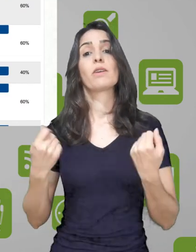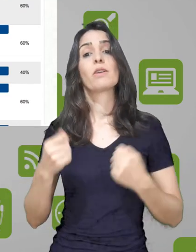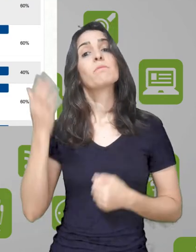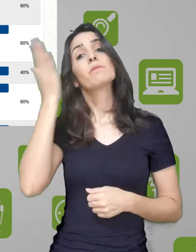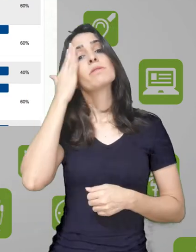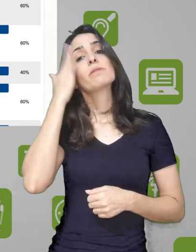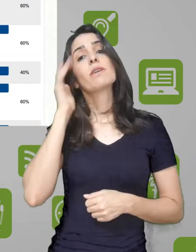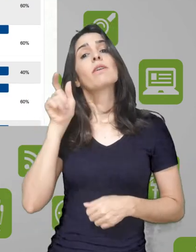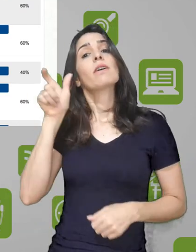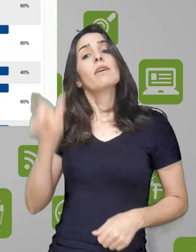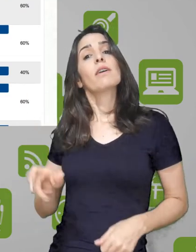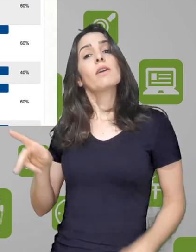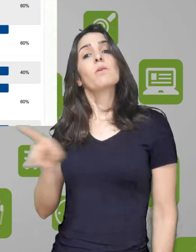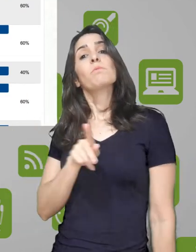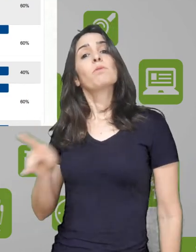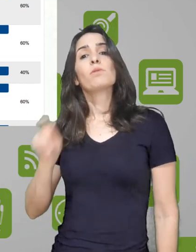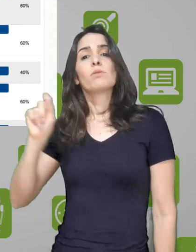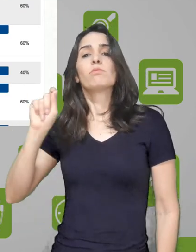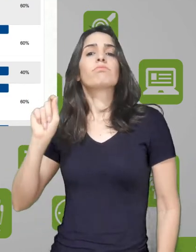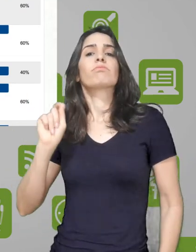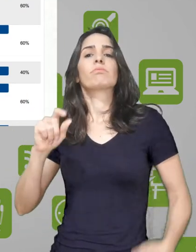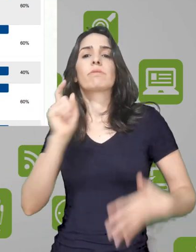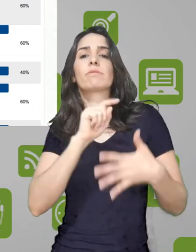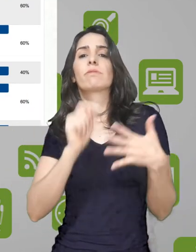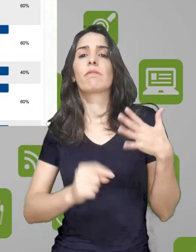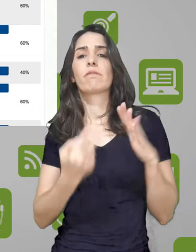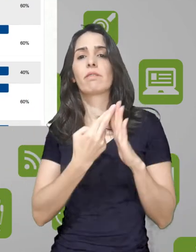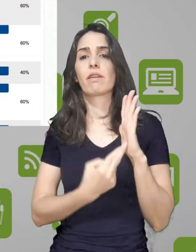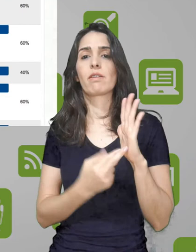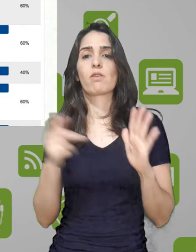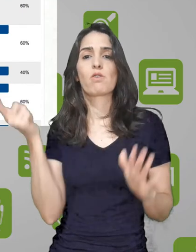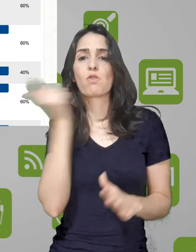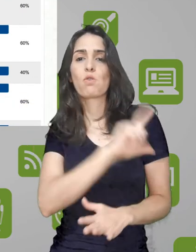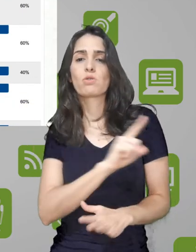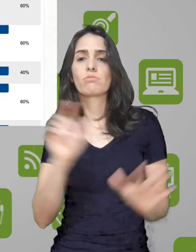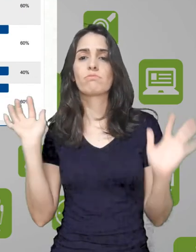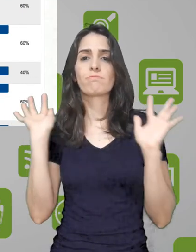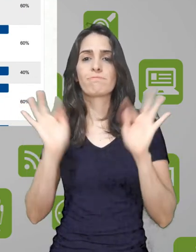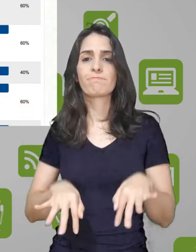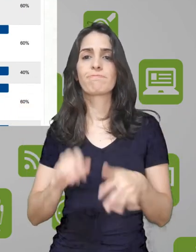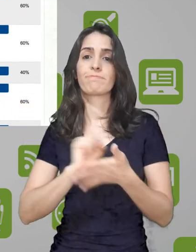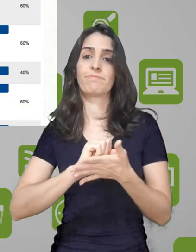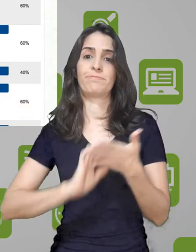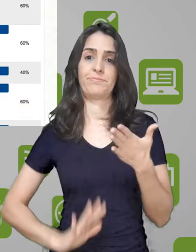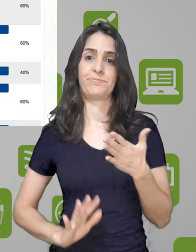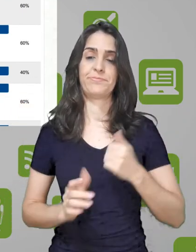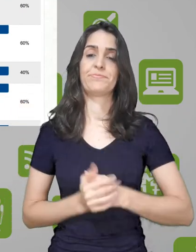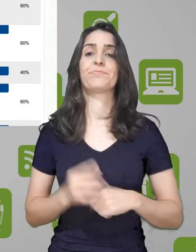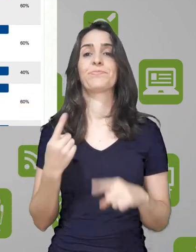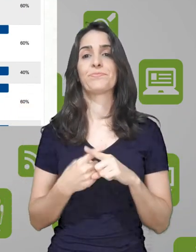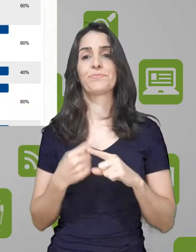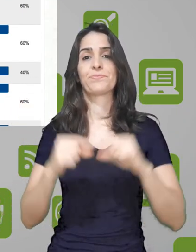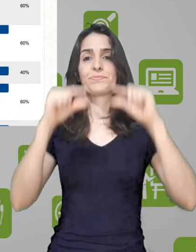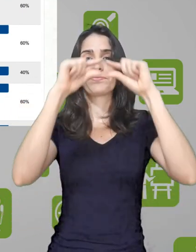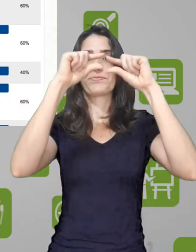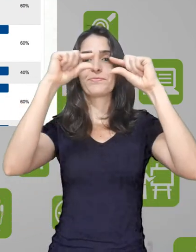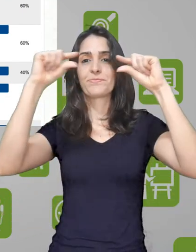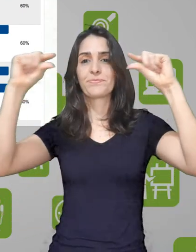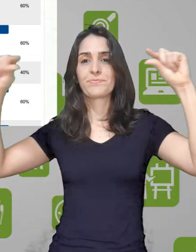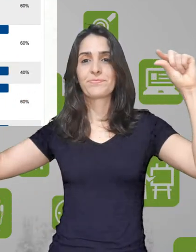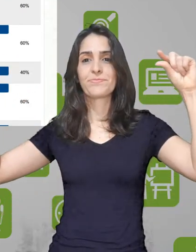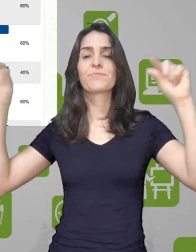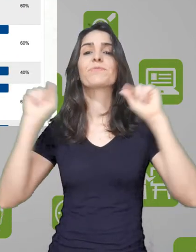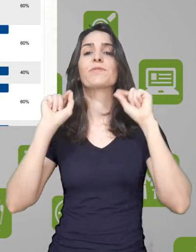então Quais foram os critérios que o professor é determinou para conclusão daquela atividade porque